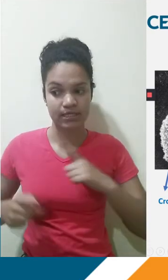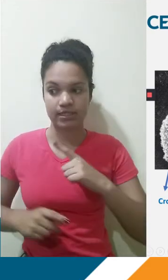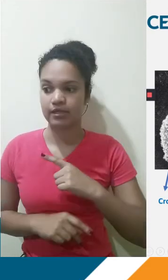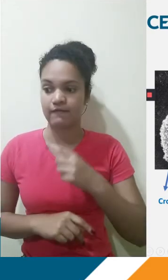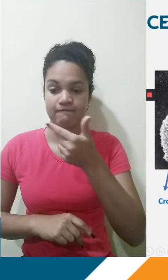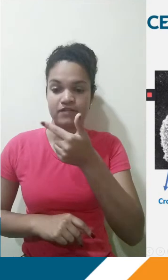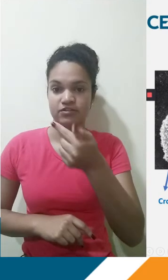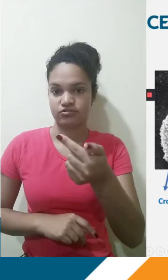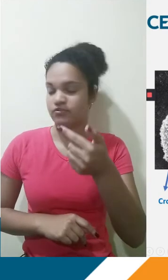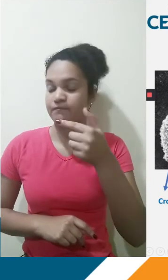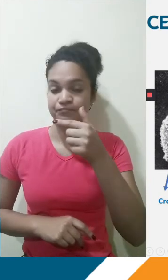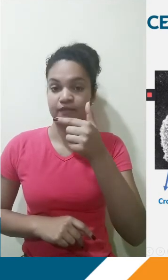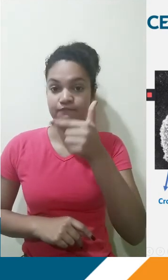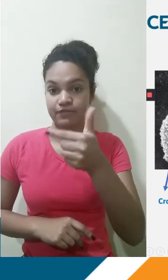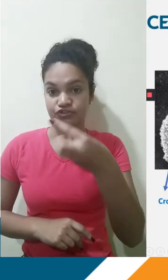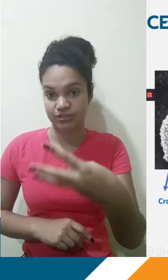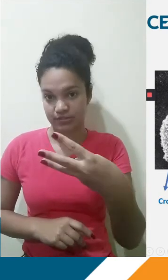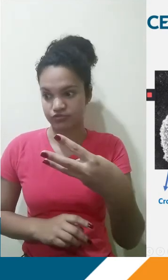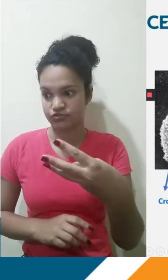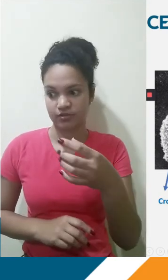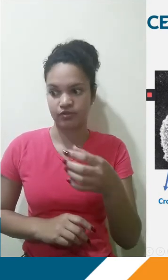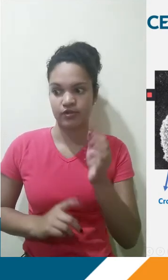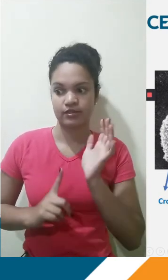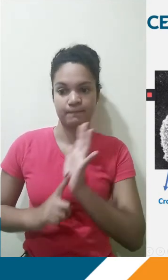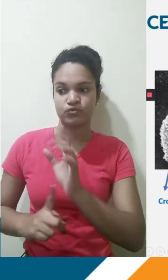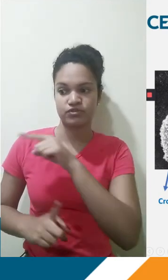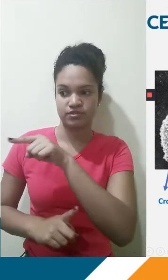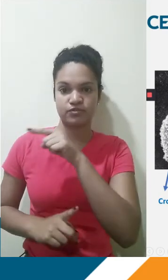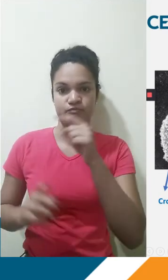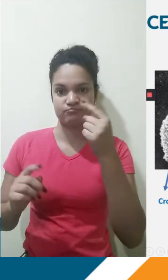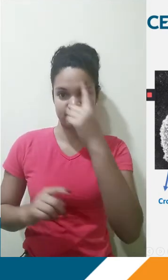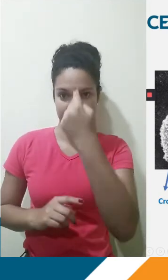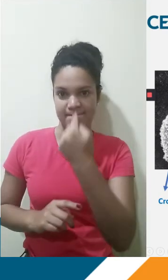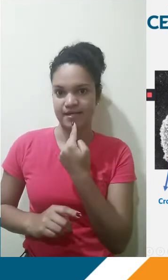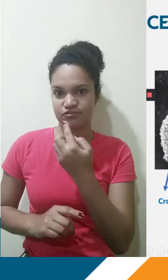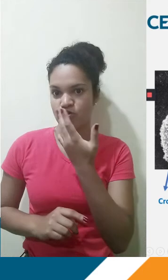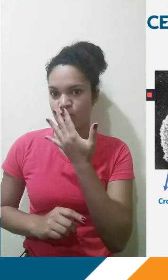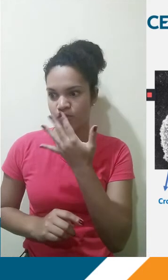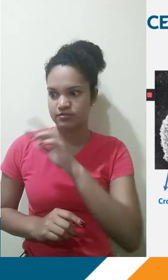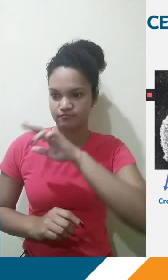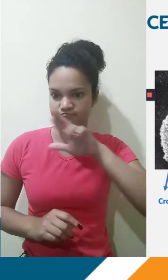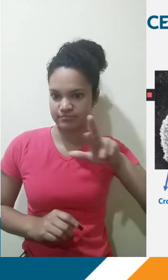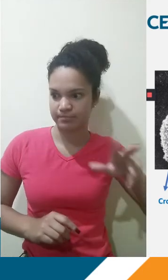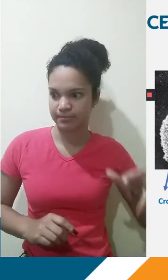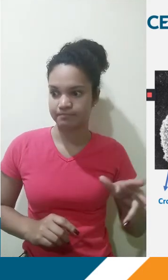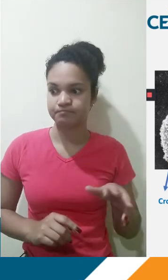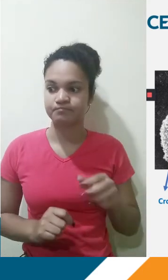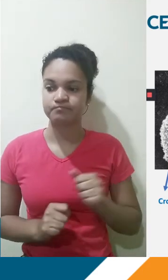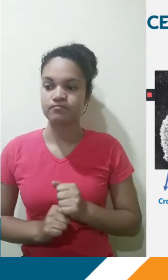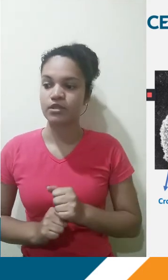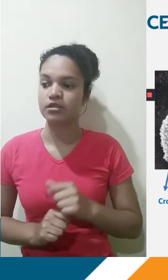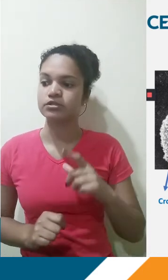representado esse cariótipo da espécie humana nesta figura, sendo que há a diferenciação dos